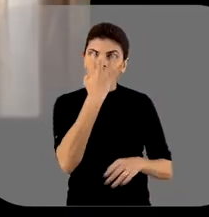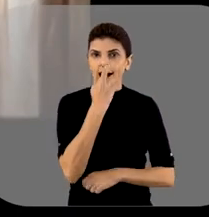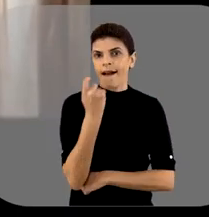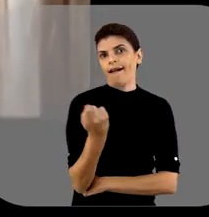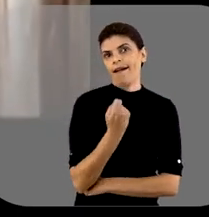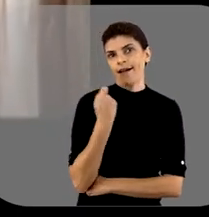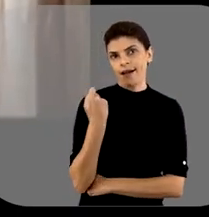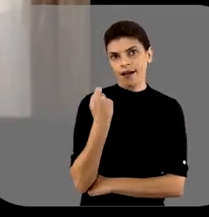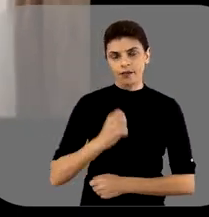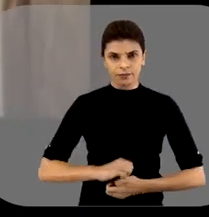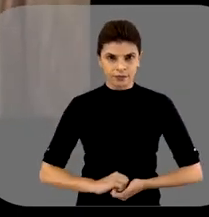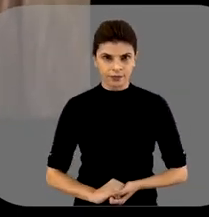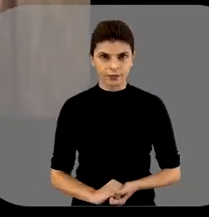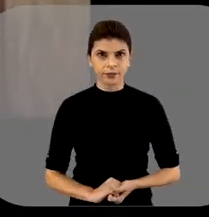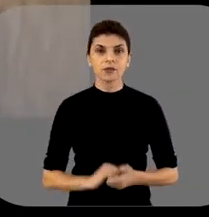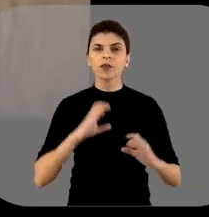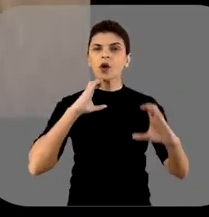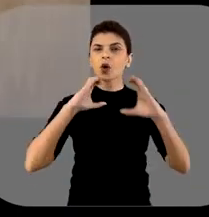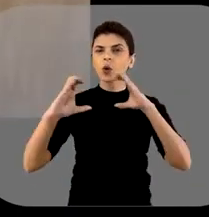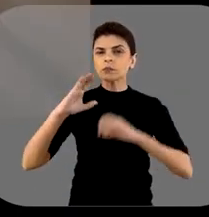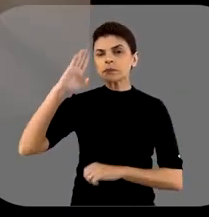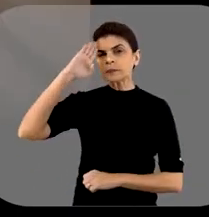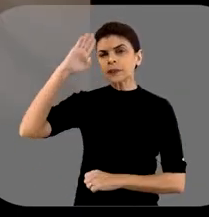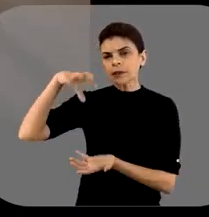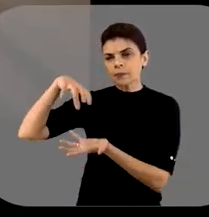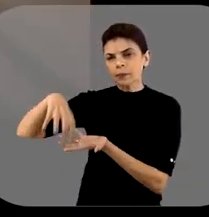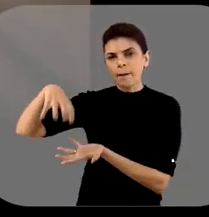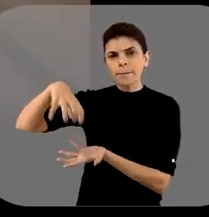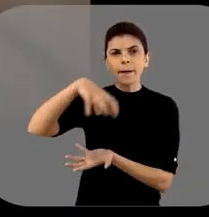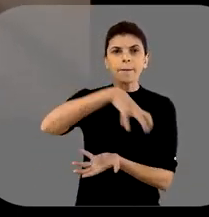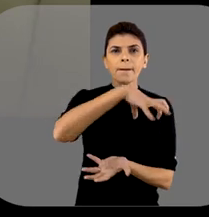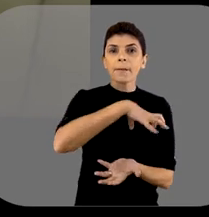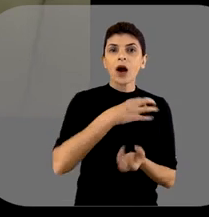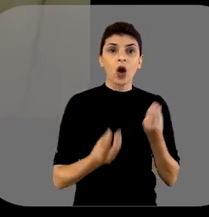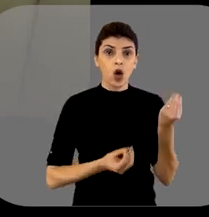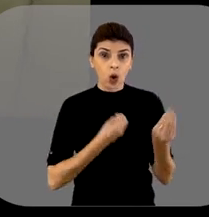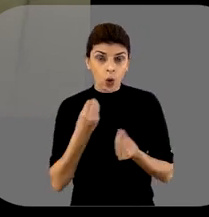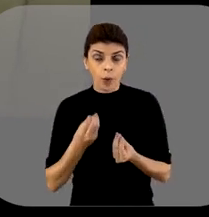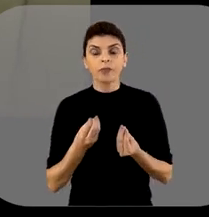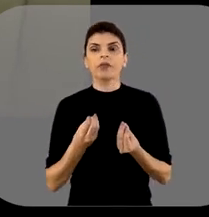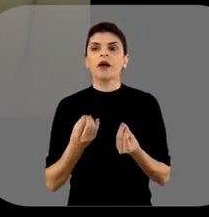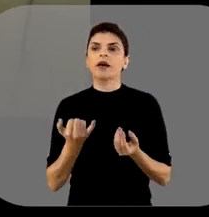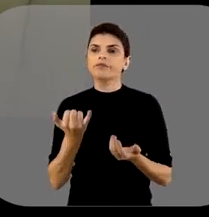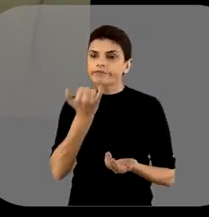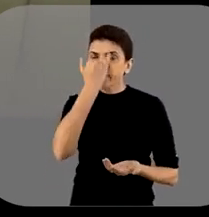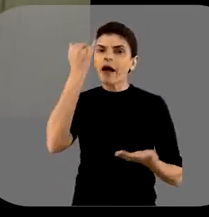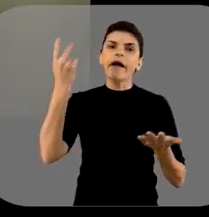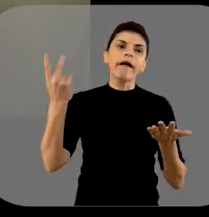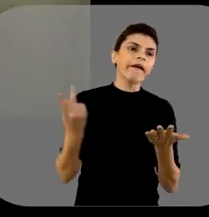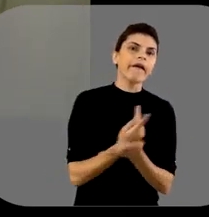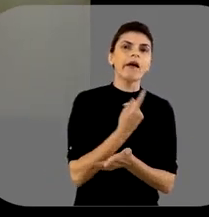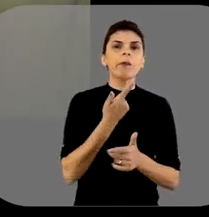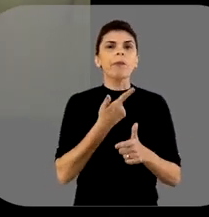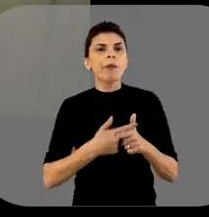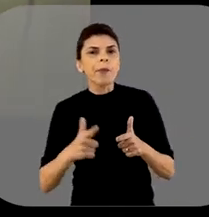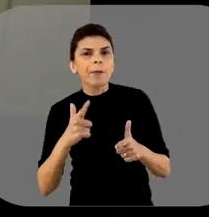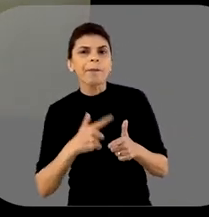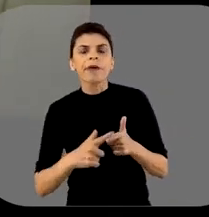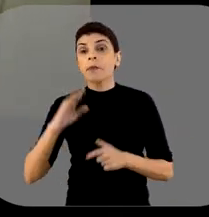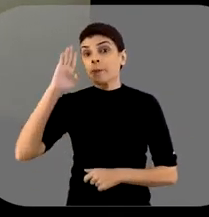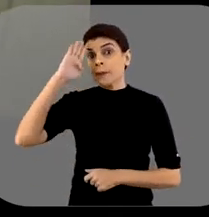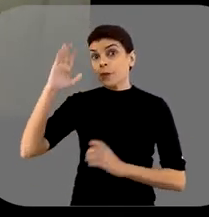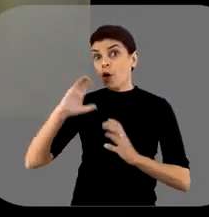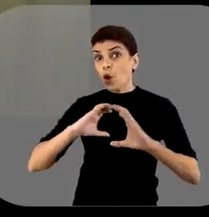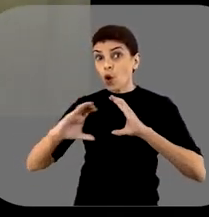graves. É a nossa principal comunicação entre as aldeias. Acidente, intercorrências. E a